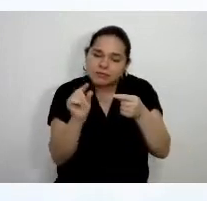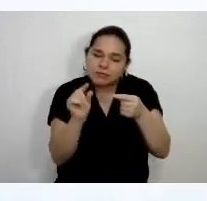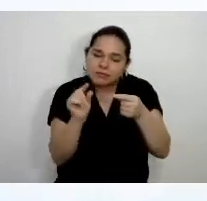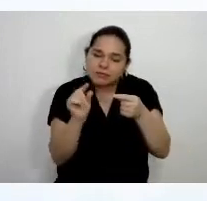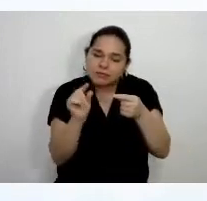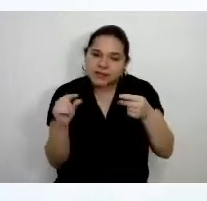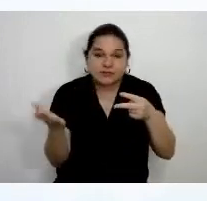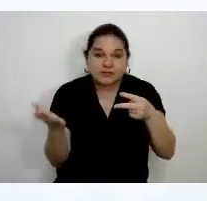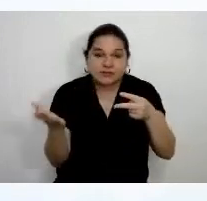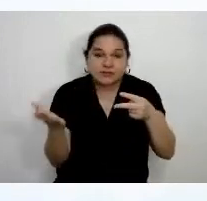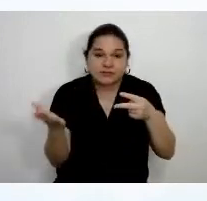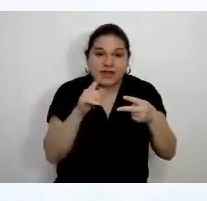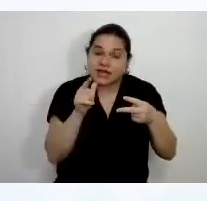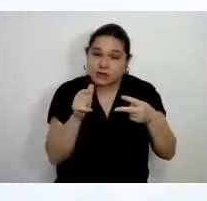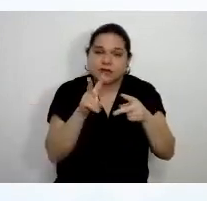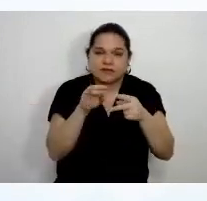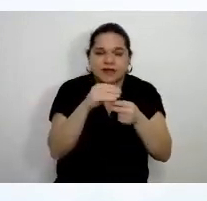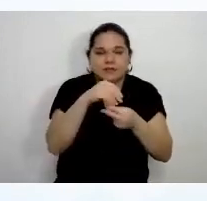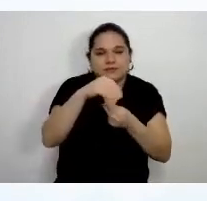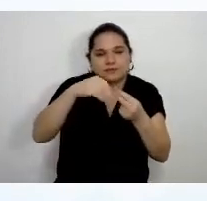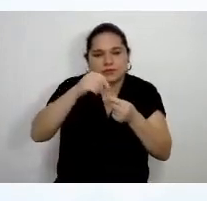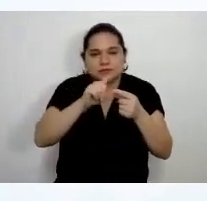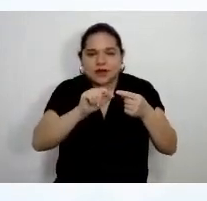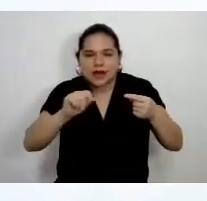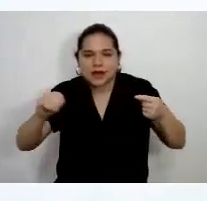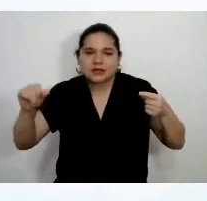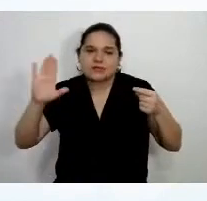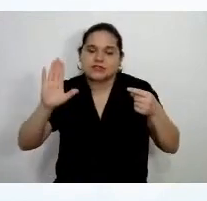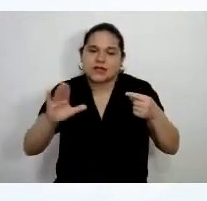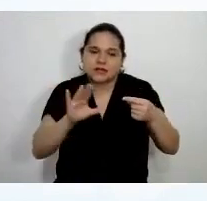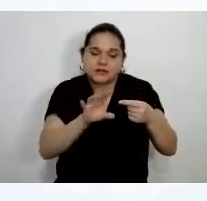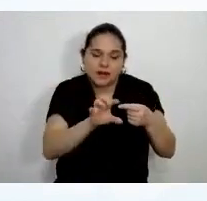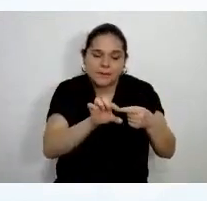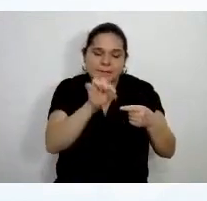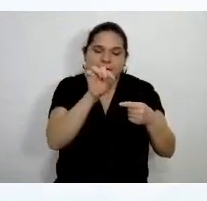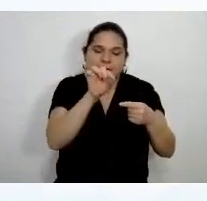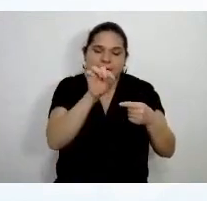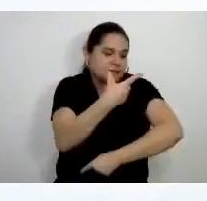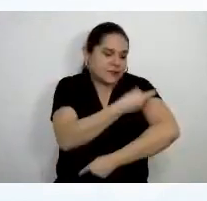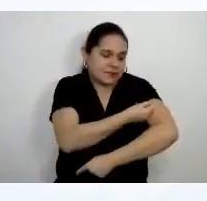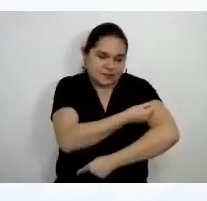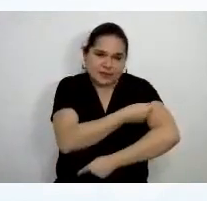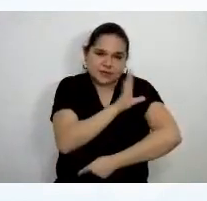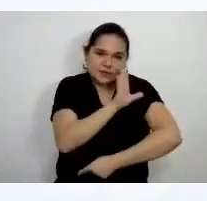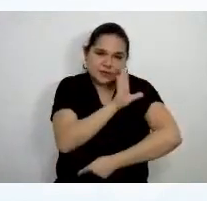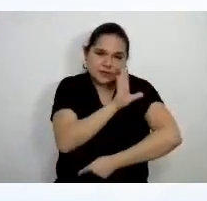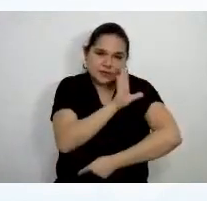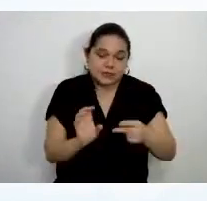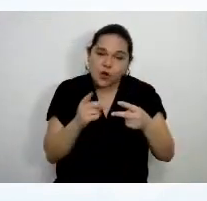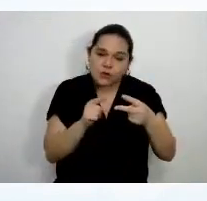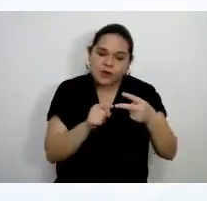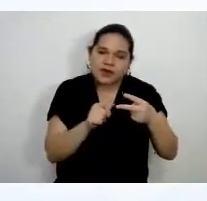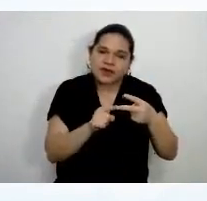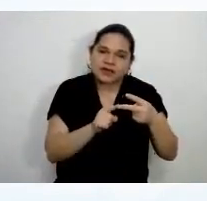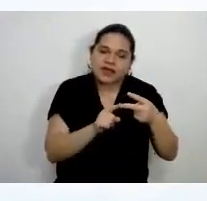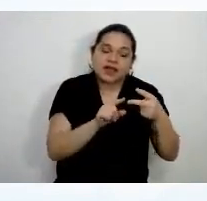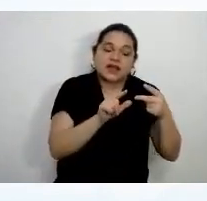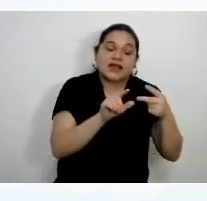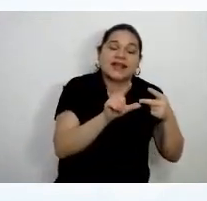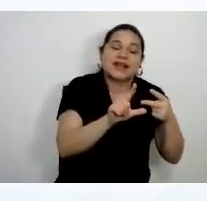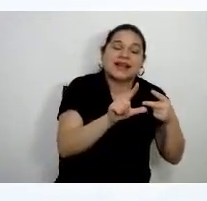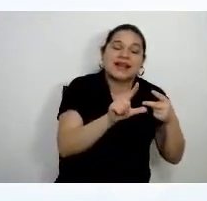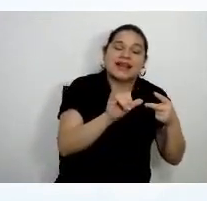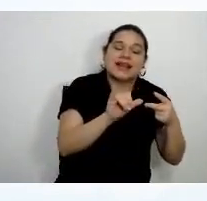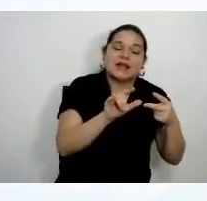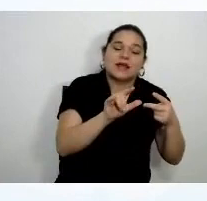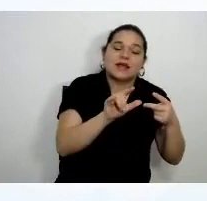estar diluídos já, que você só vai sugar dali e aplicar na pessoa, e vai vir liofilizada, ou seja, você vai